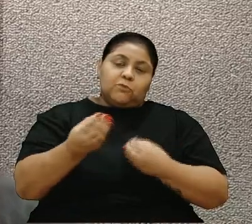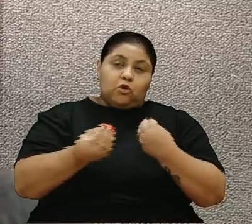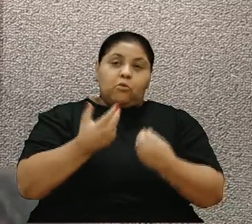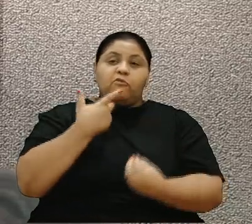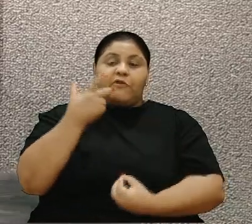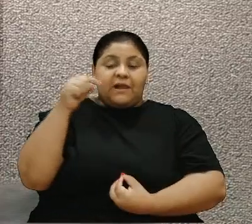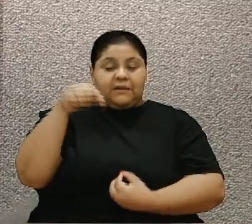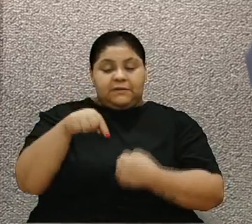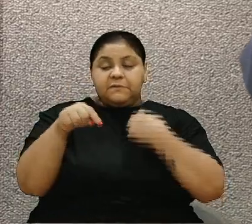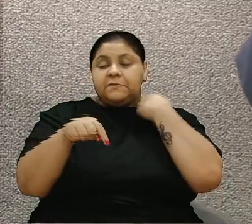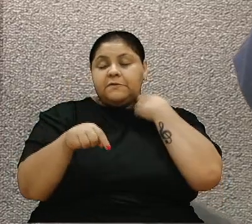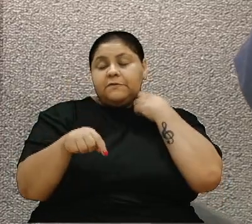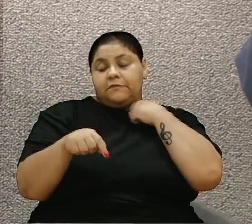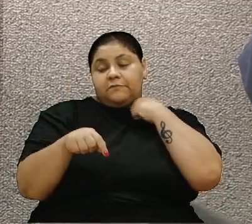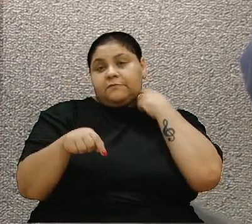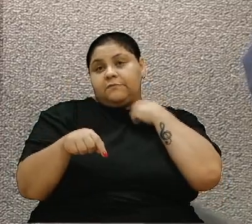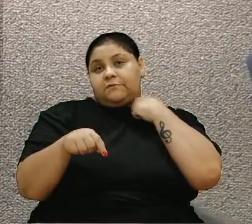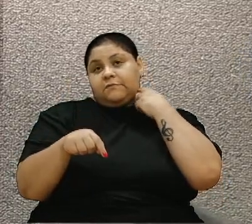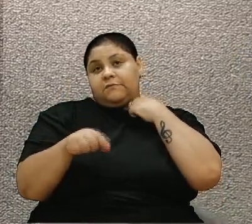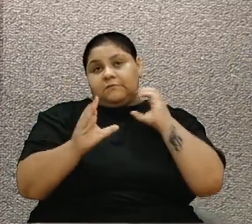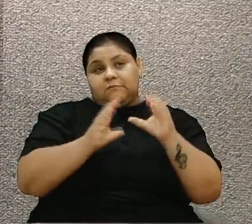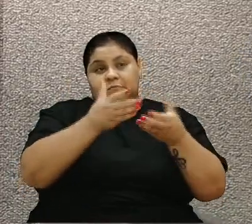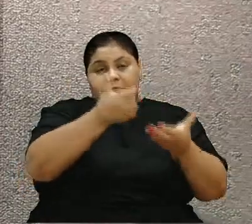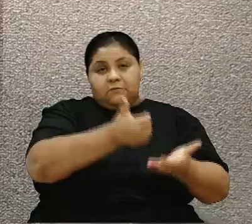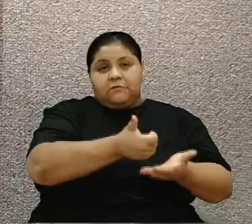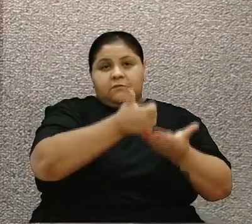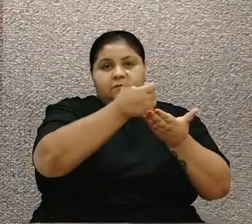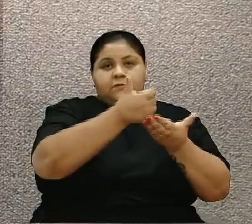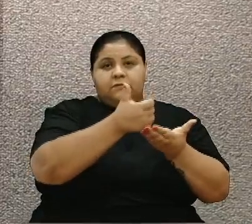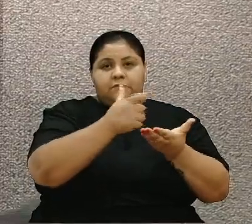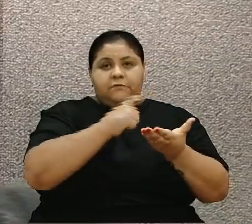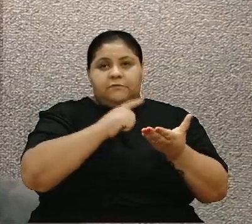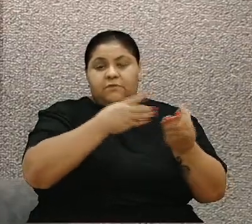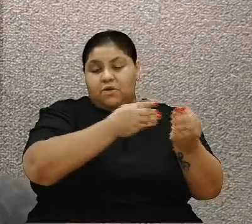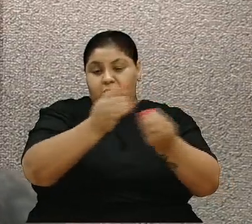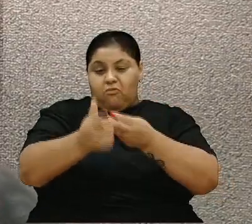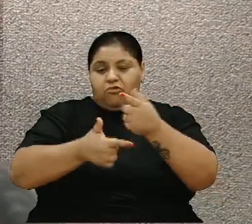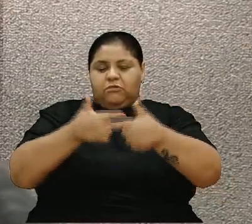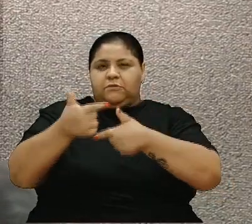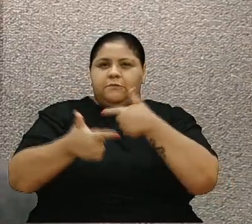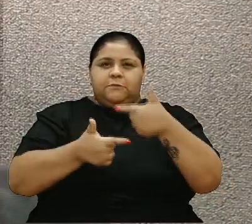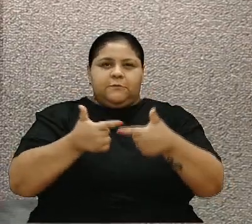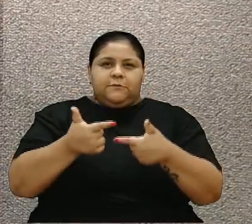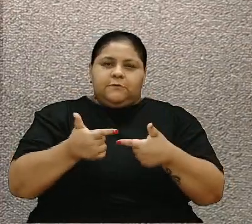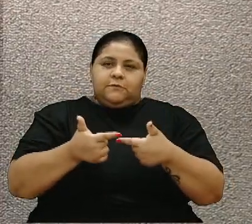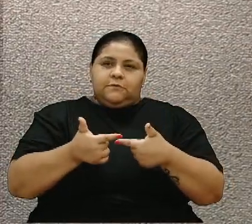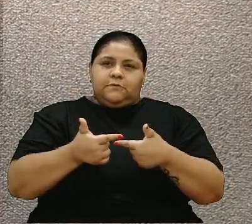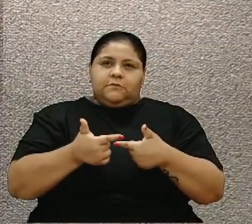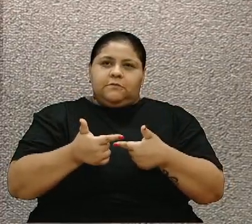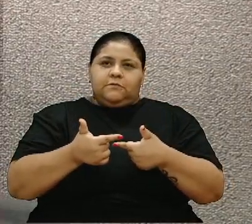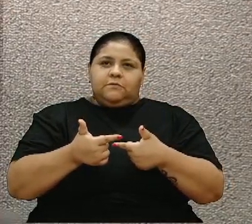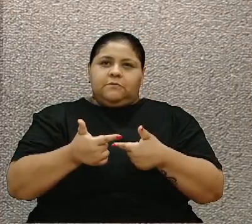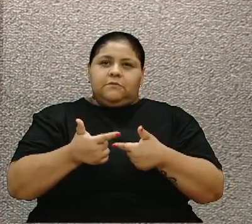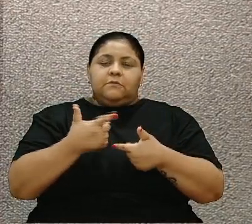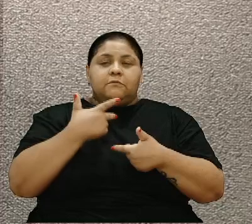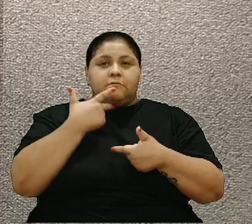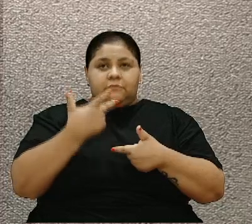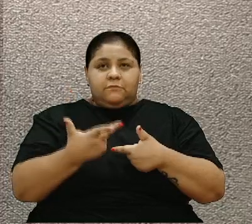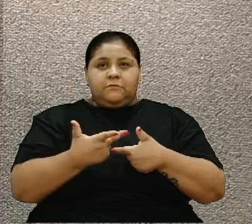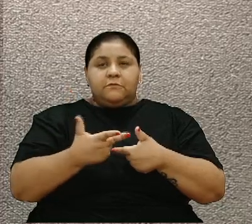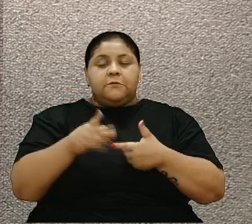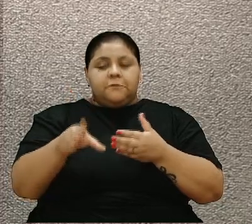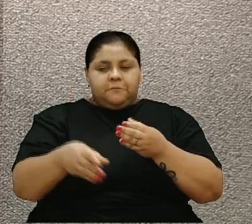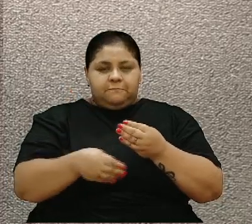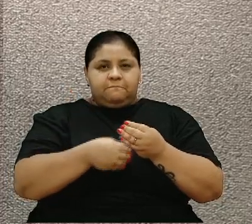aqui que é uma frente que terá muito trabalho, e eu, desde já, quero lhe dizer que me